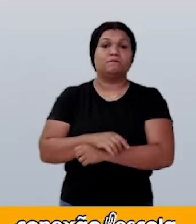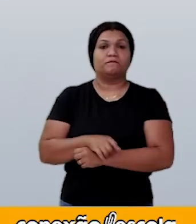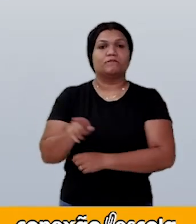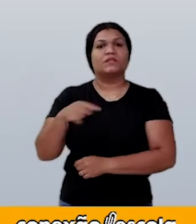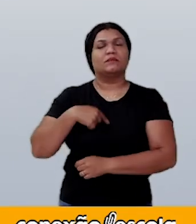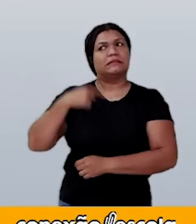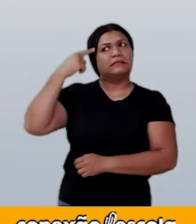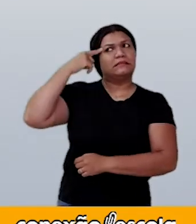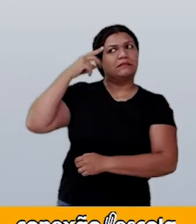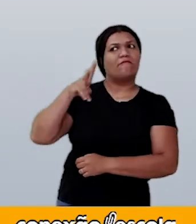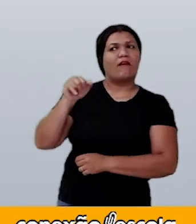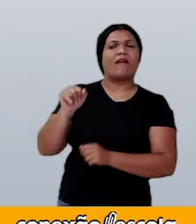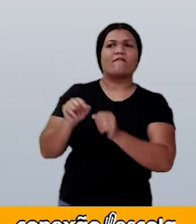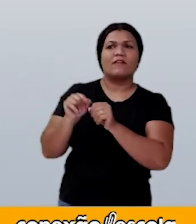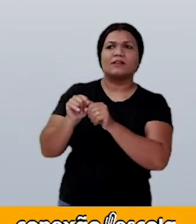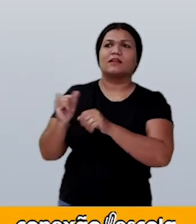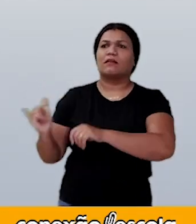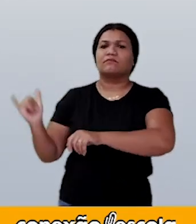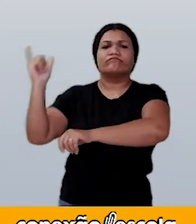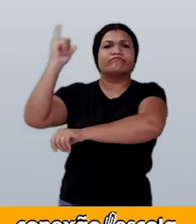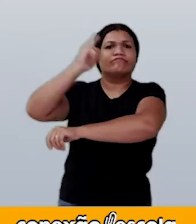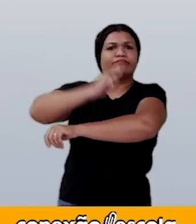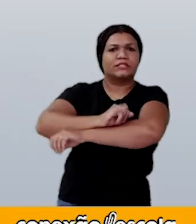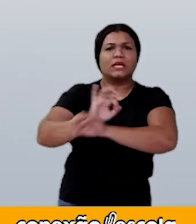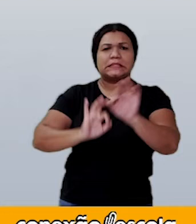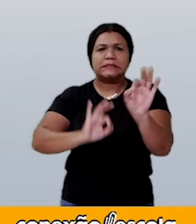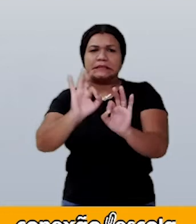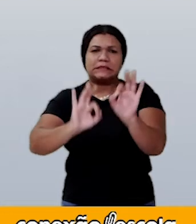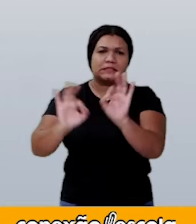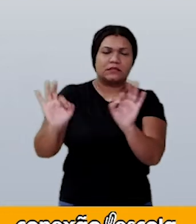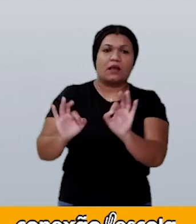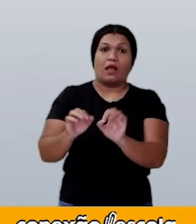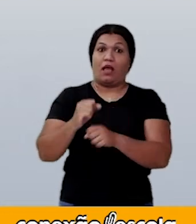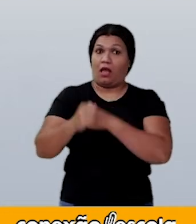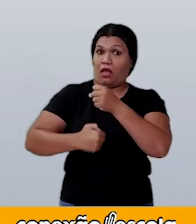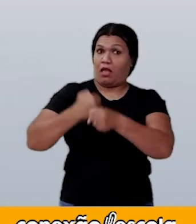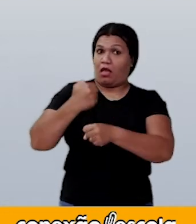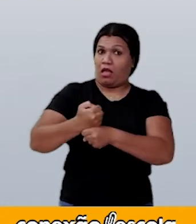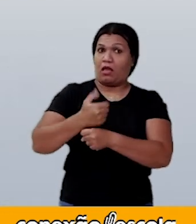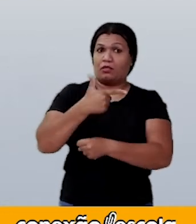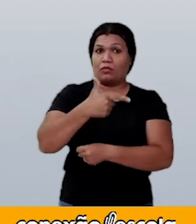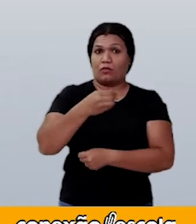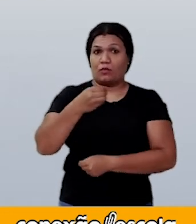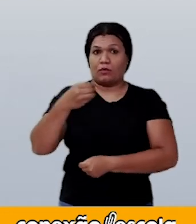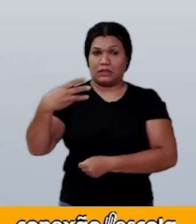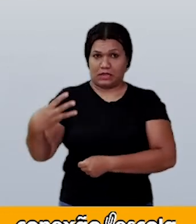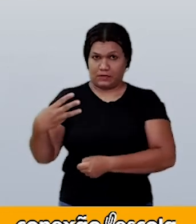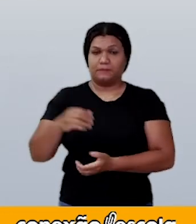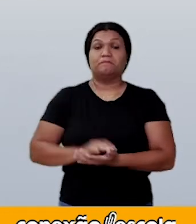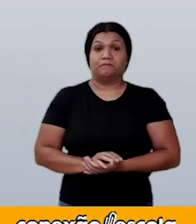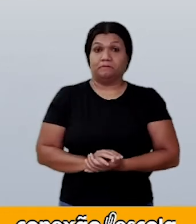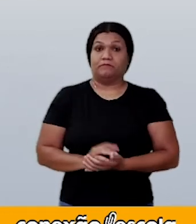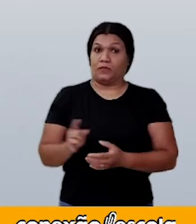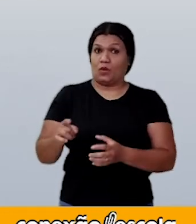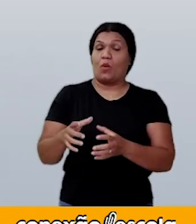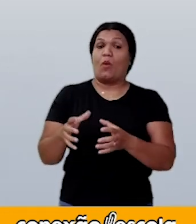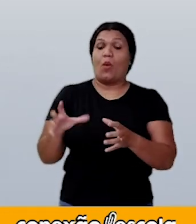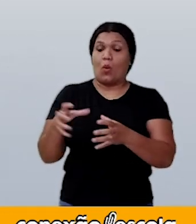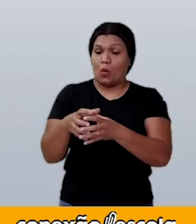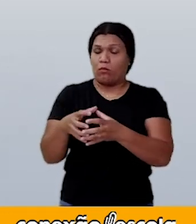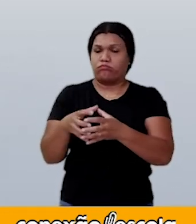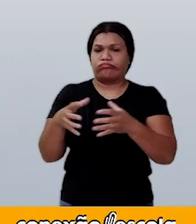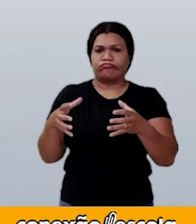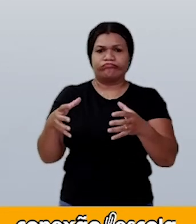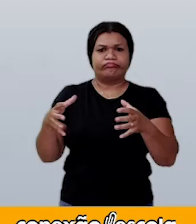no aerodesign em 2003. Desde então, a equipe aumenta a